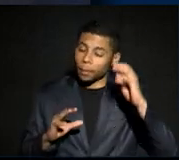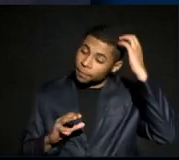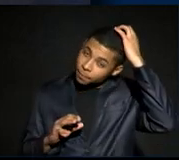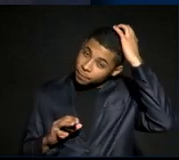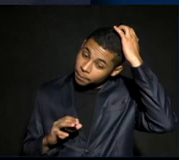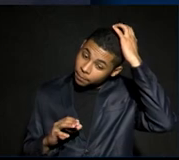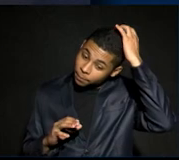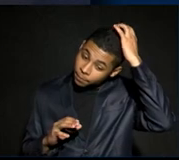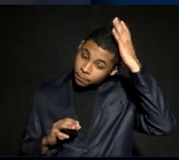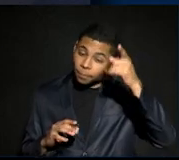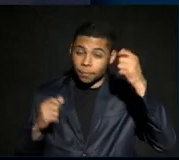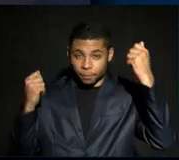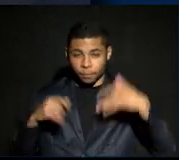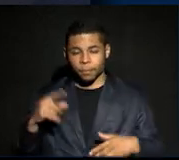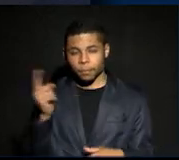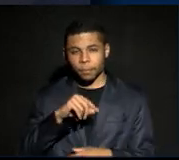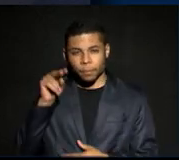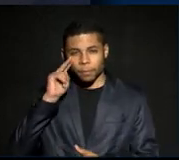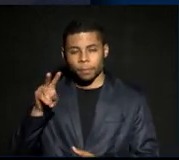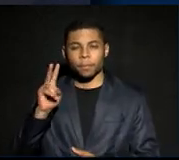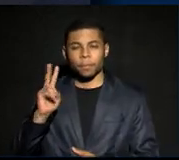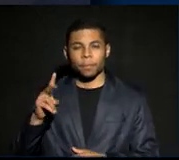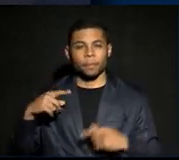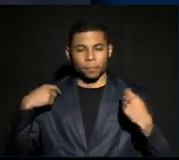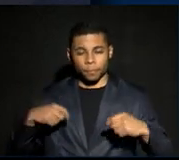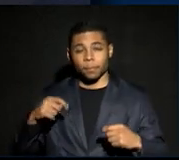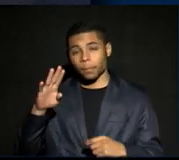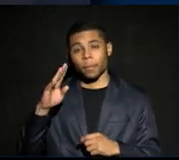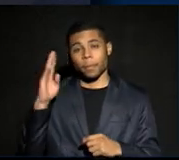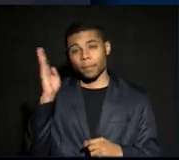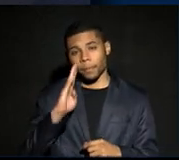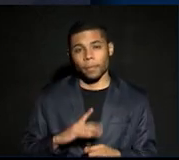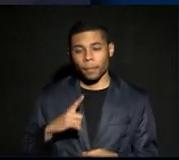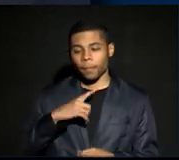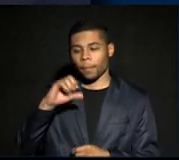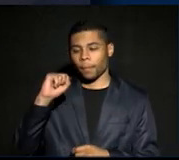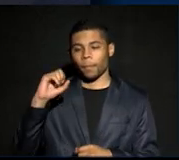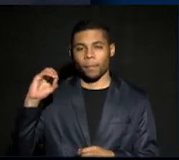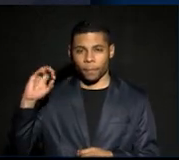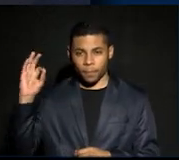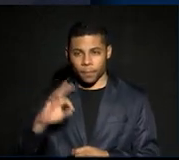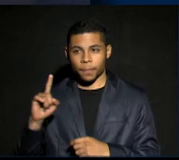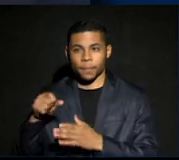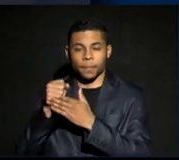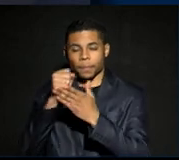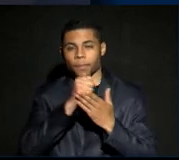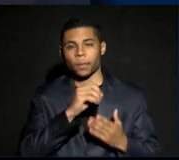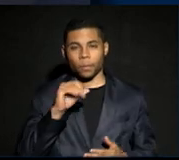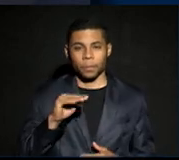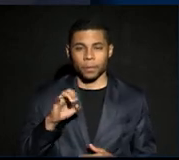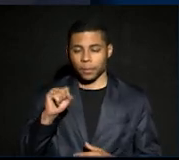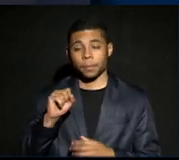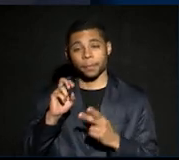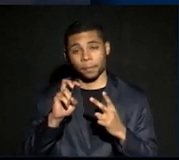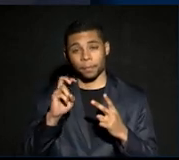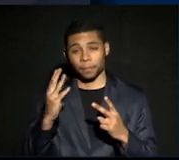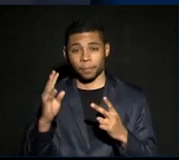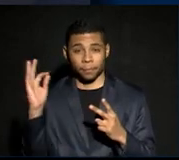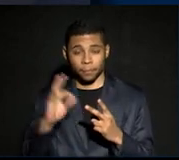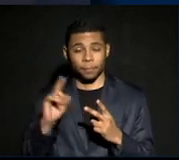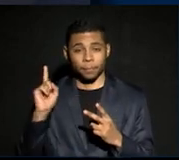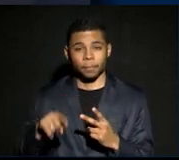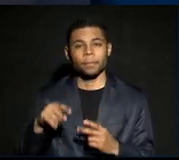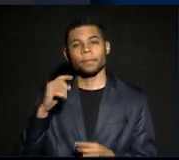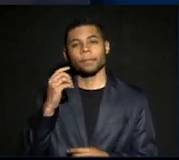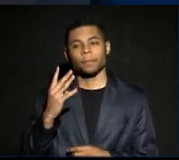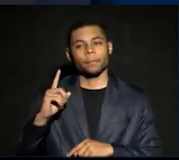é o que você falou, quando a gente olha fundamentos, o Brasil é um país que 80% da exportação é commodities, 54% da exportação do